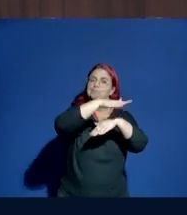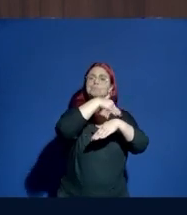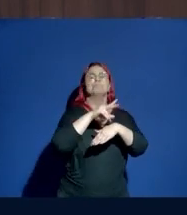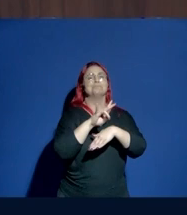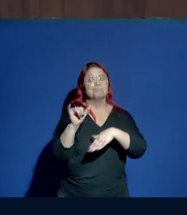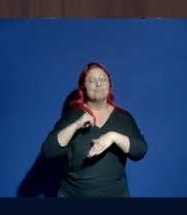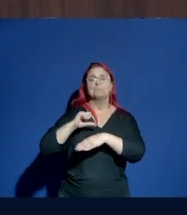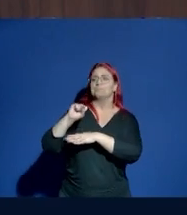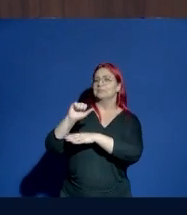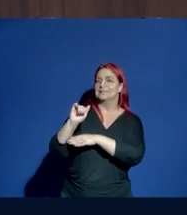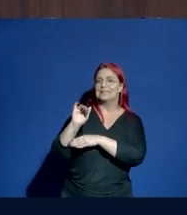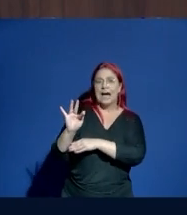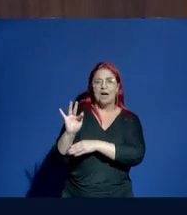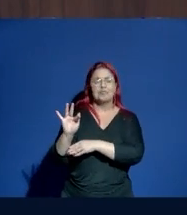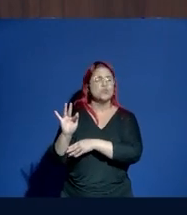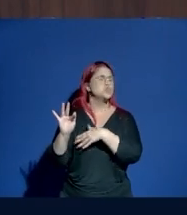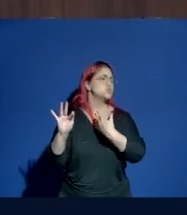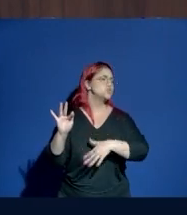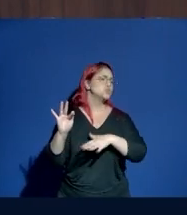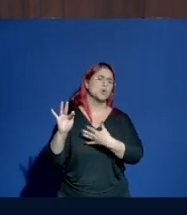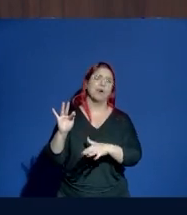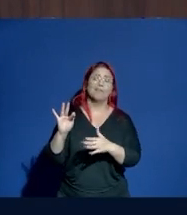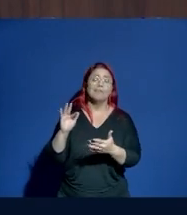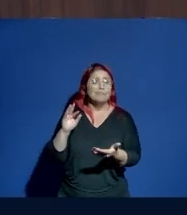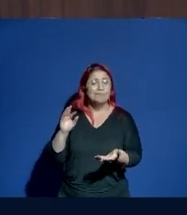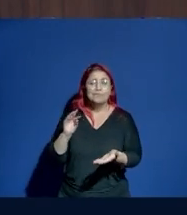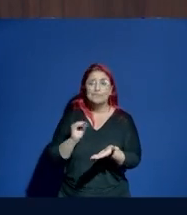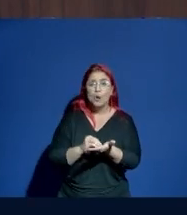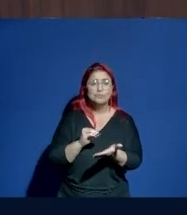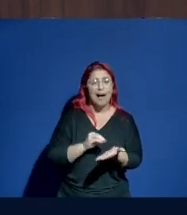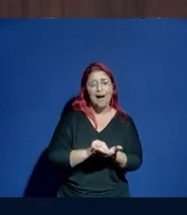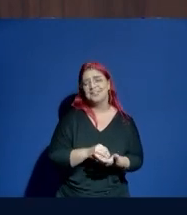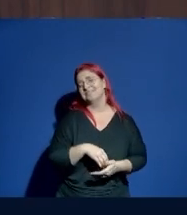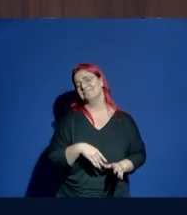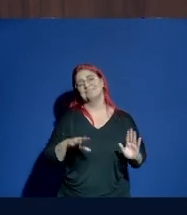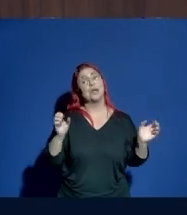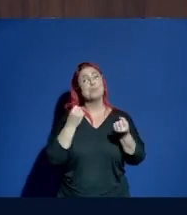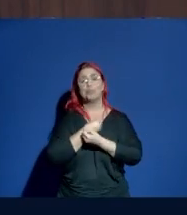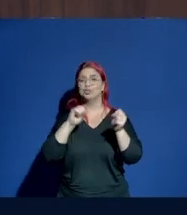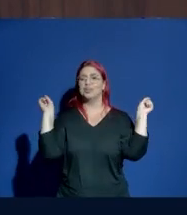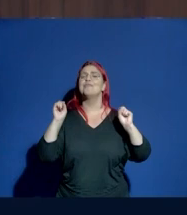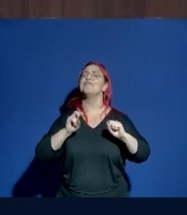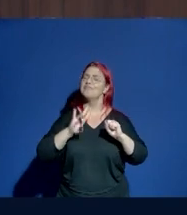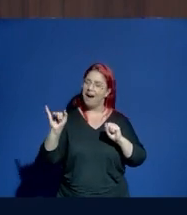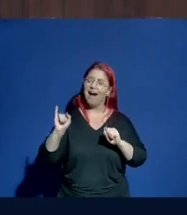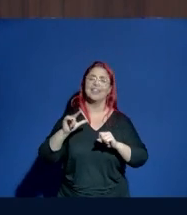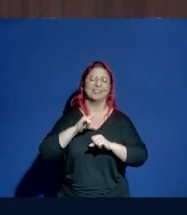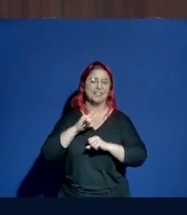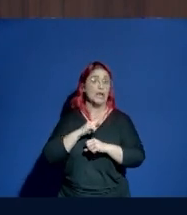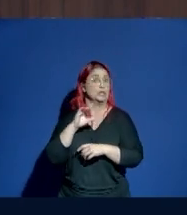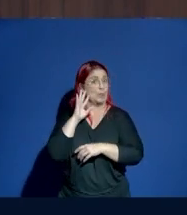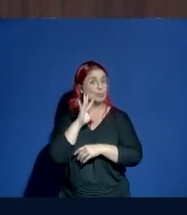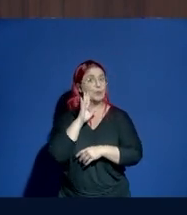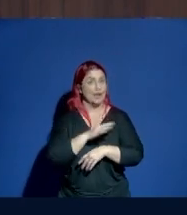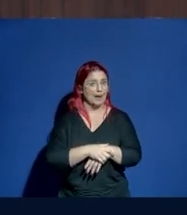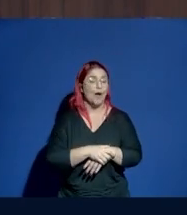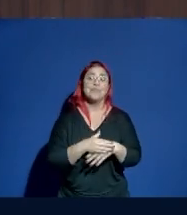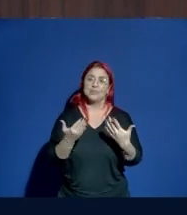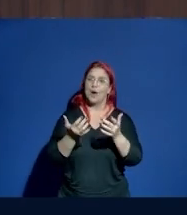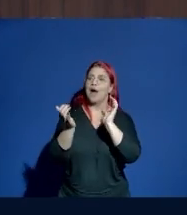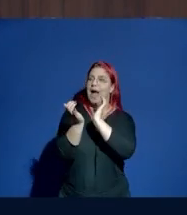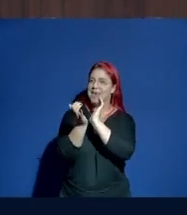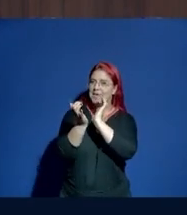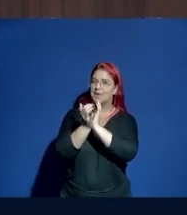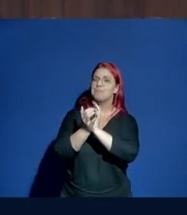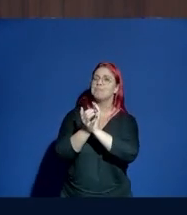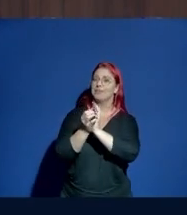para para hidrogênio não vai faltar demanda nós vamos ter demanda suficiente isso é muito bacana então a turma aí que